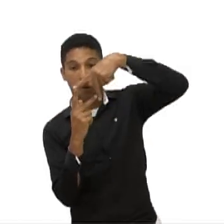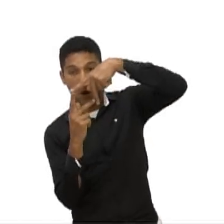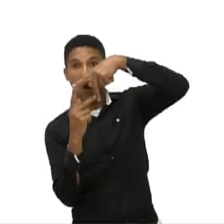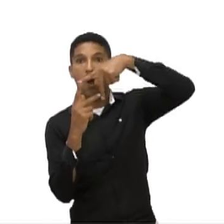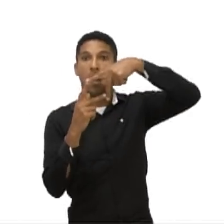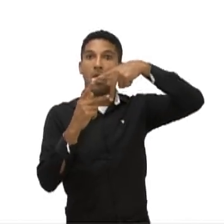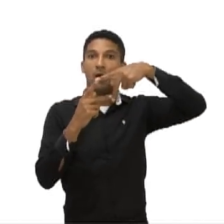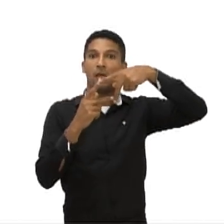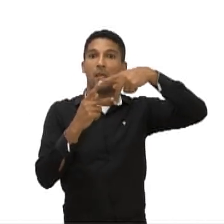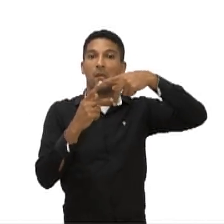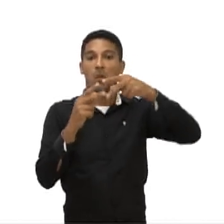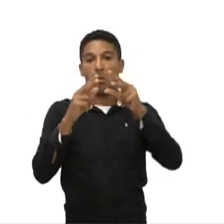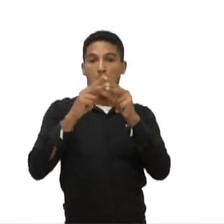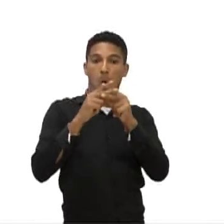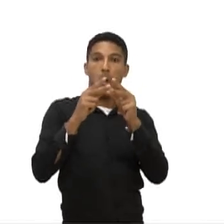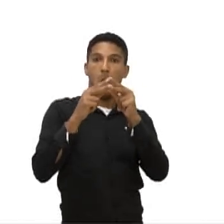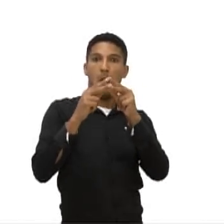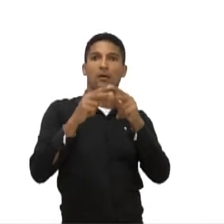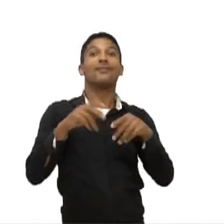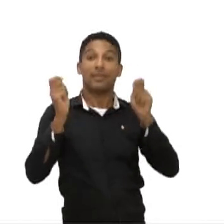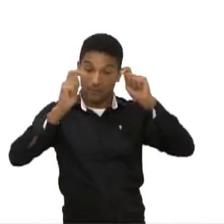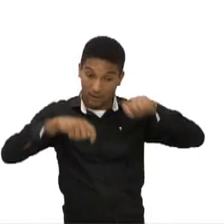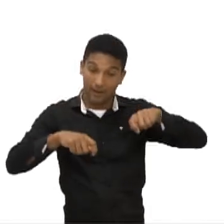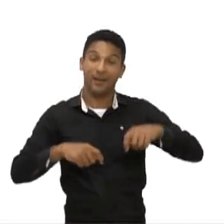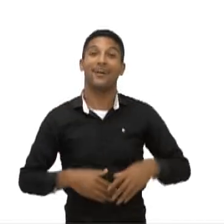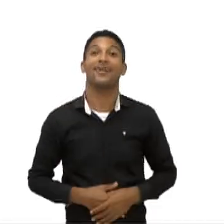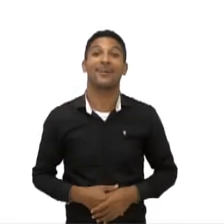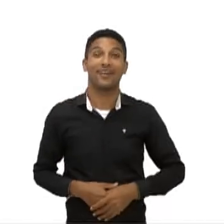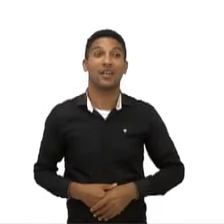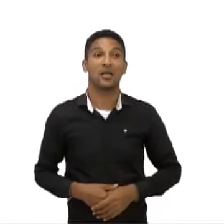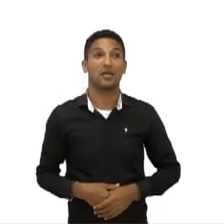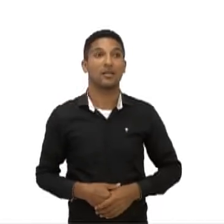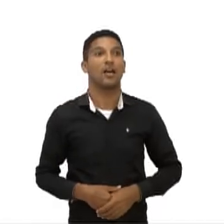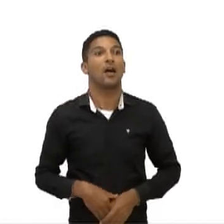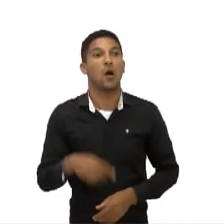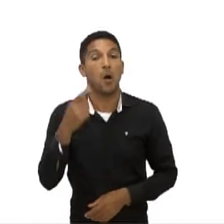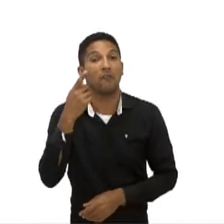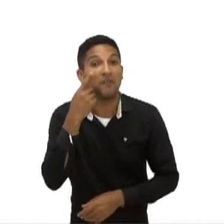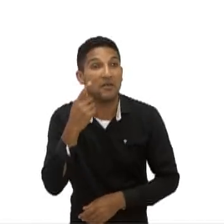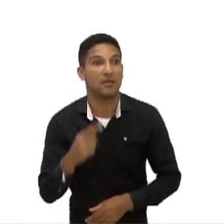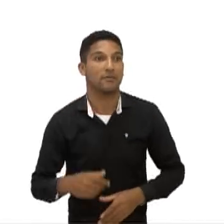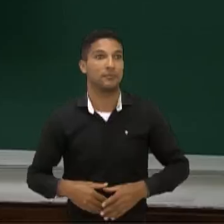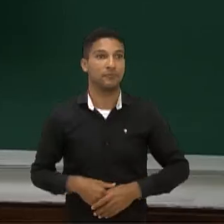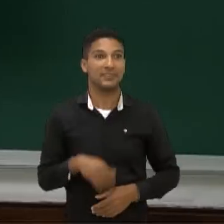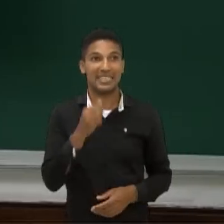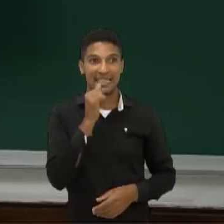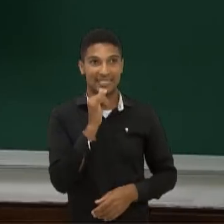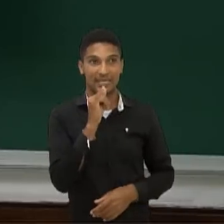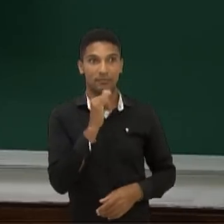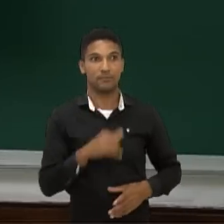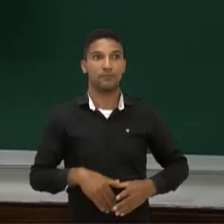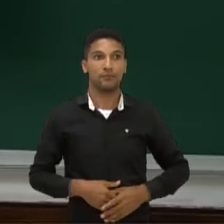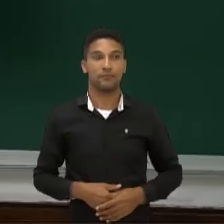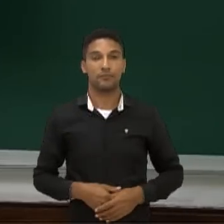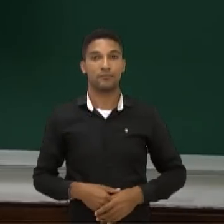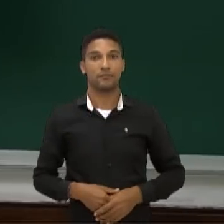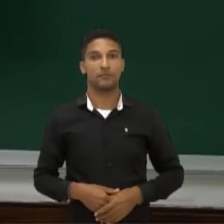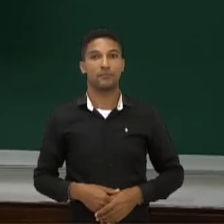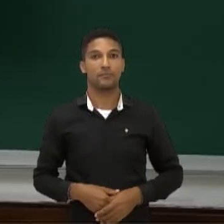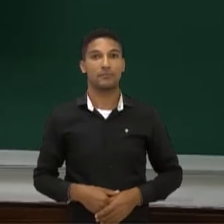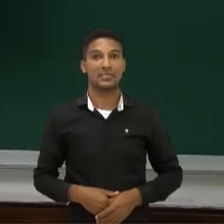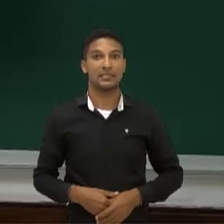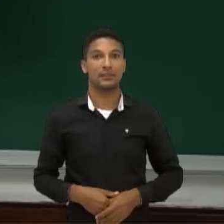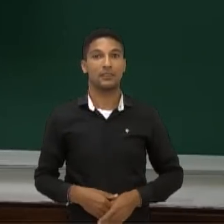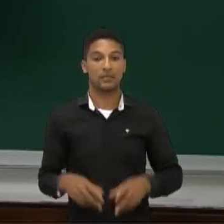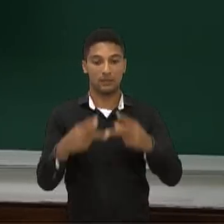hoje. Será que vai dar certo? Vamos tentar, né, galera? Então, aqui, pessoal, olha só. Olha um exemplo aqui com a professora. Vocês já viram, mas agora